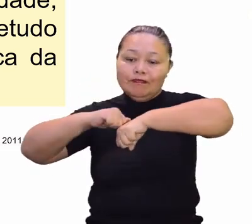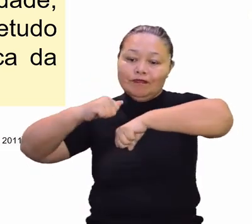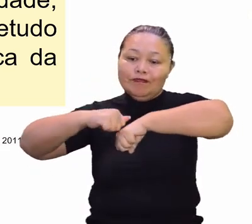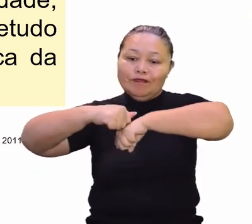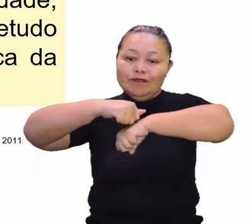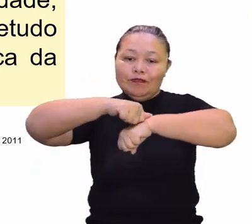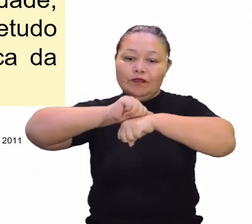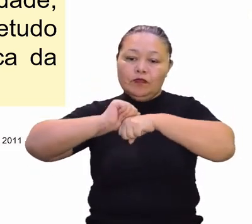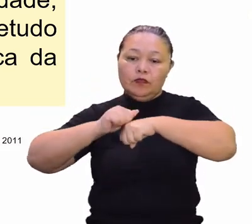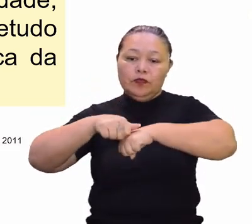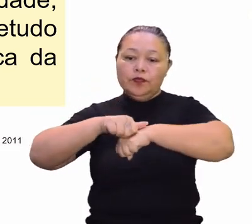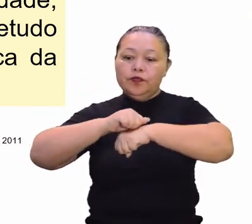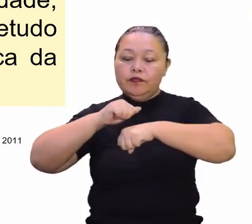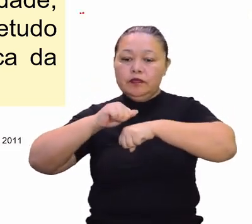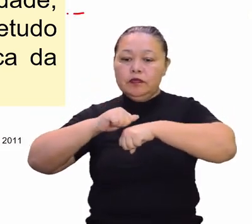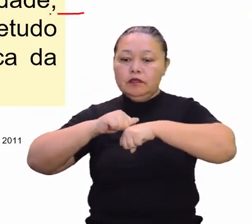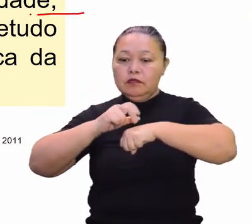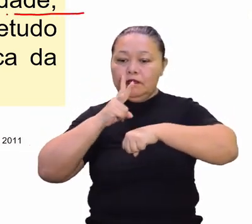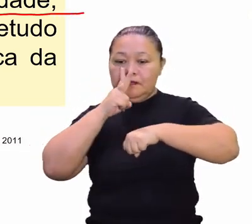de